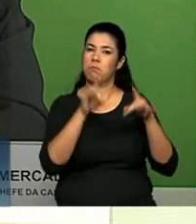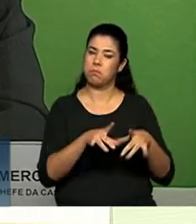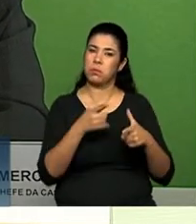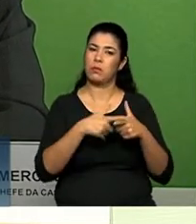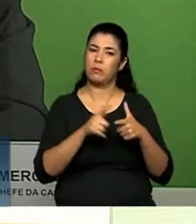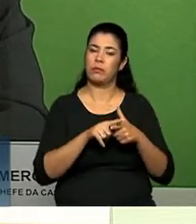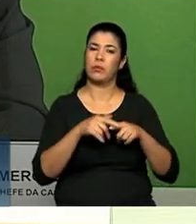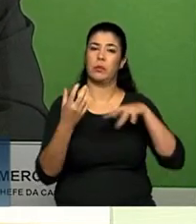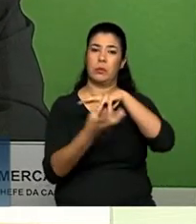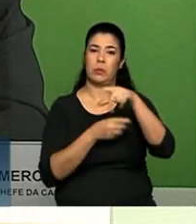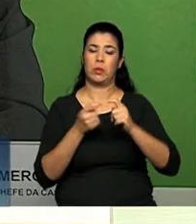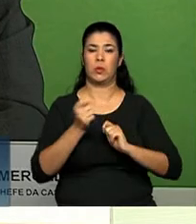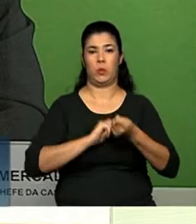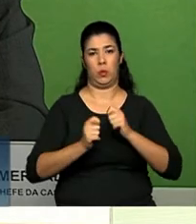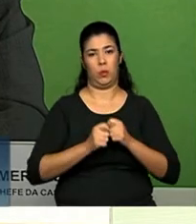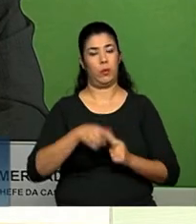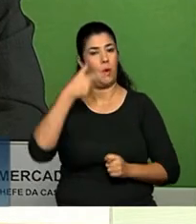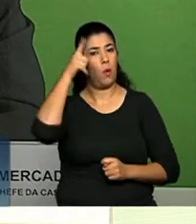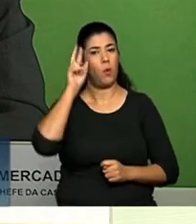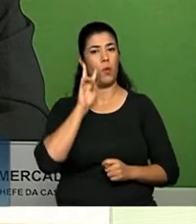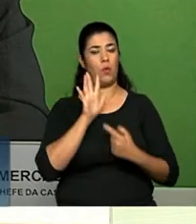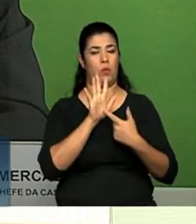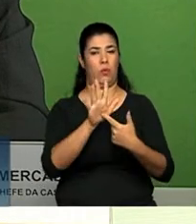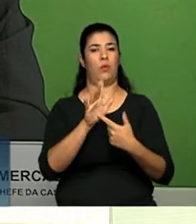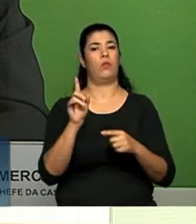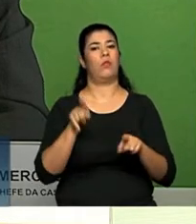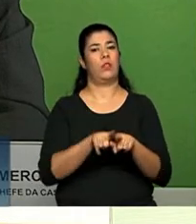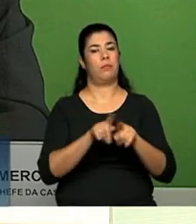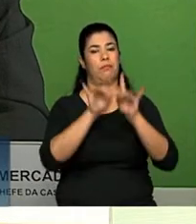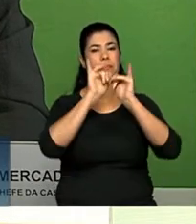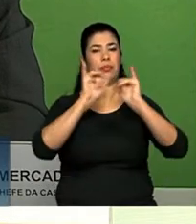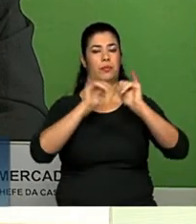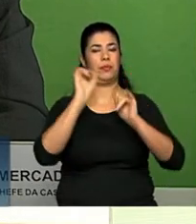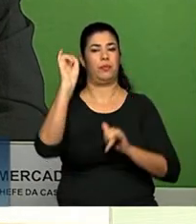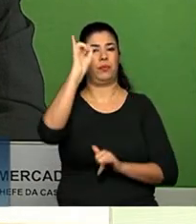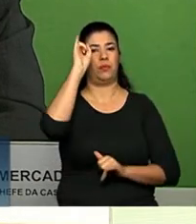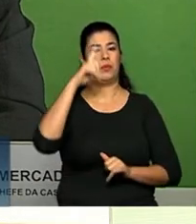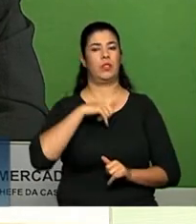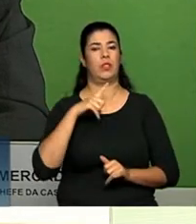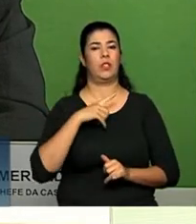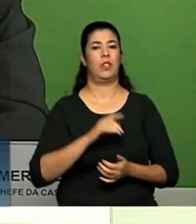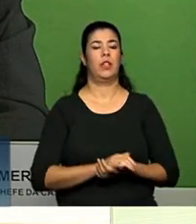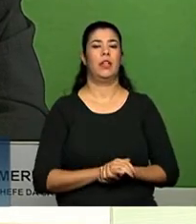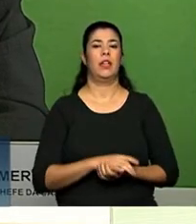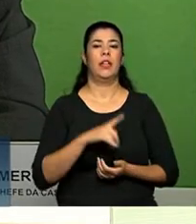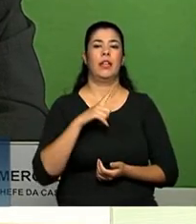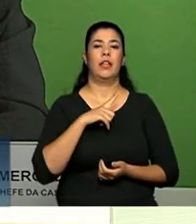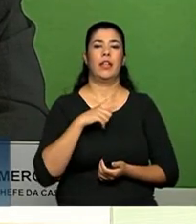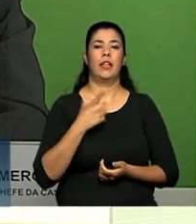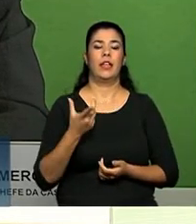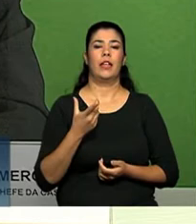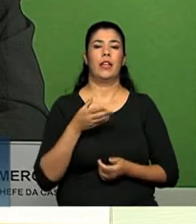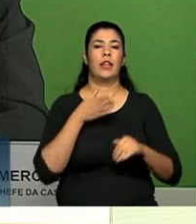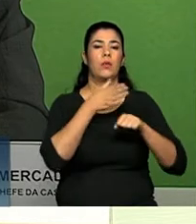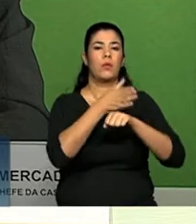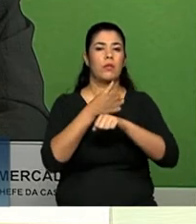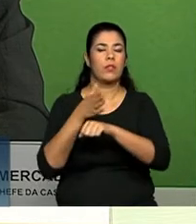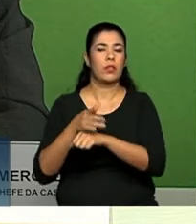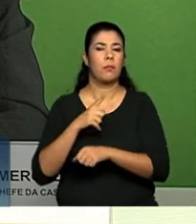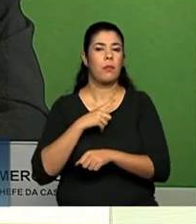situação. Vocês viram ontem, que foi uma notícia importante, a Standard & Poor's manteve o grau de investimentos do